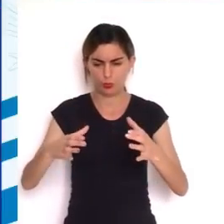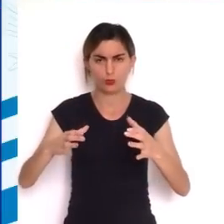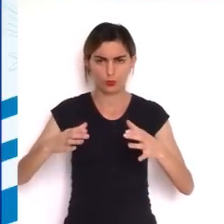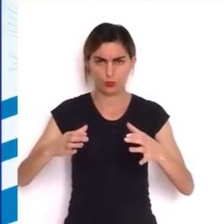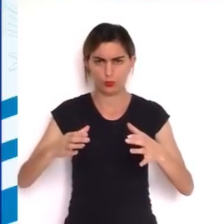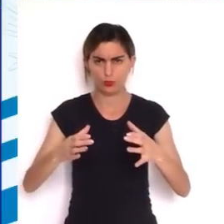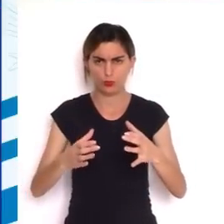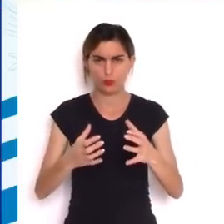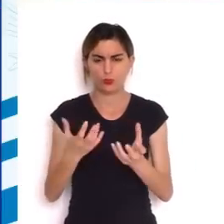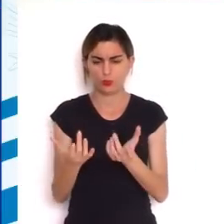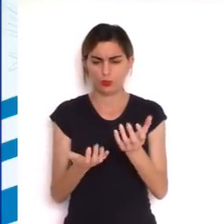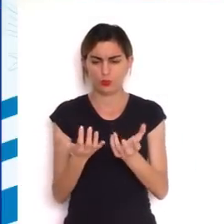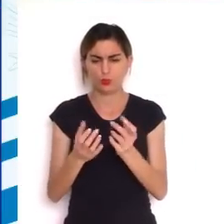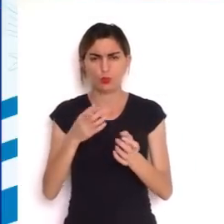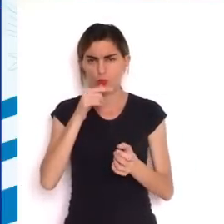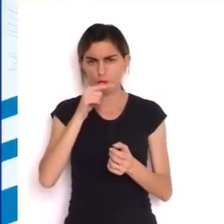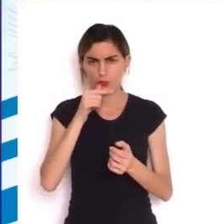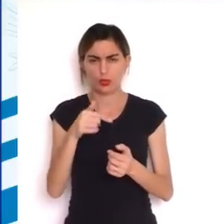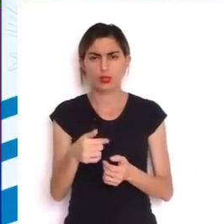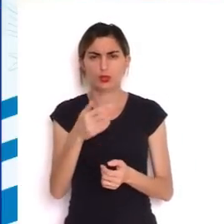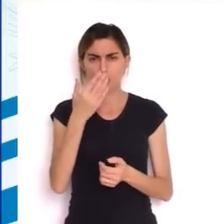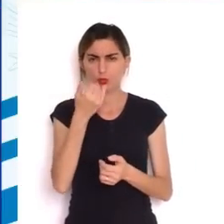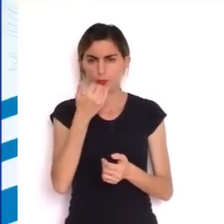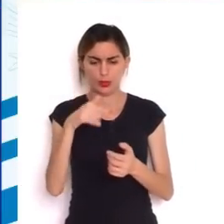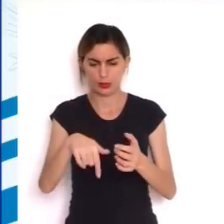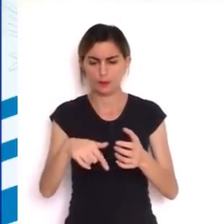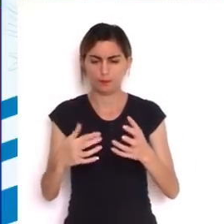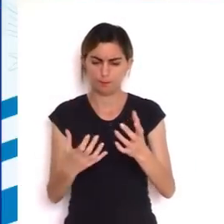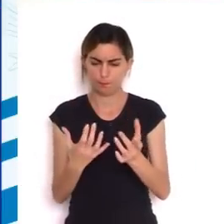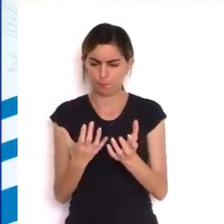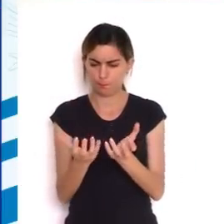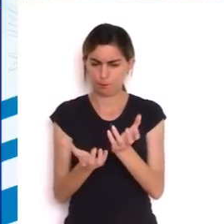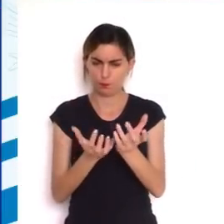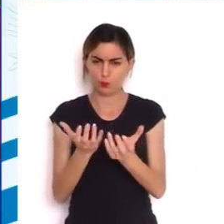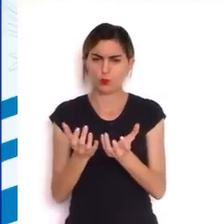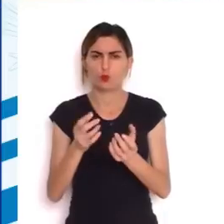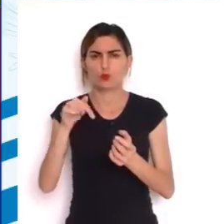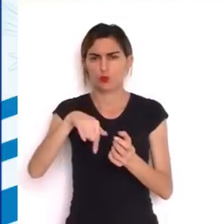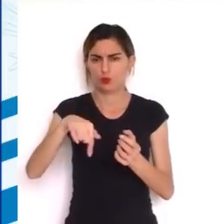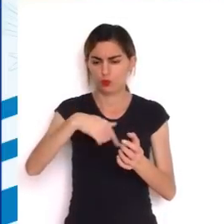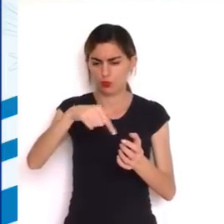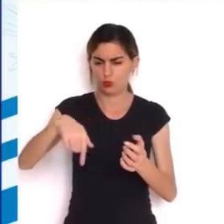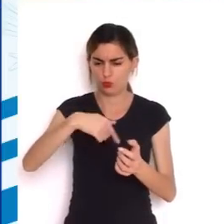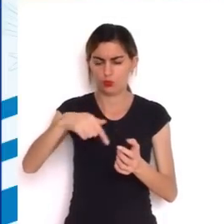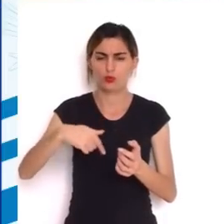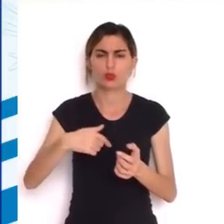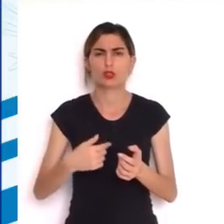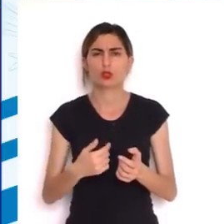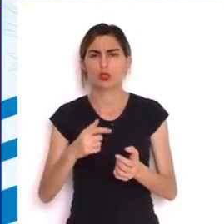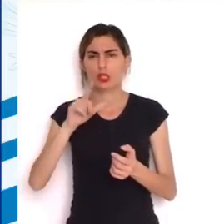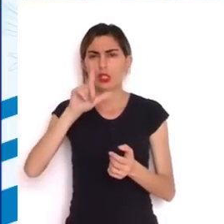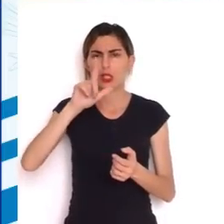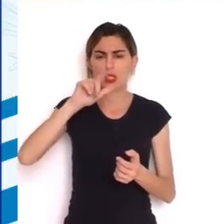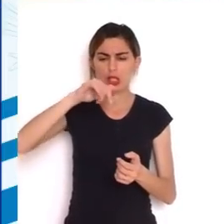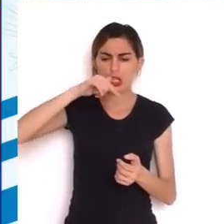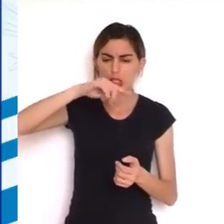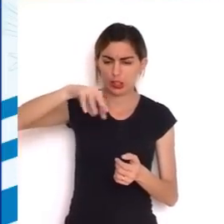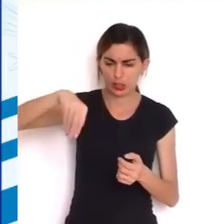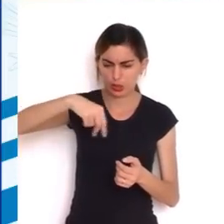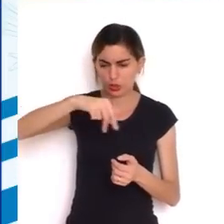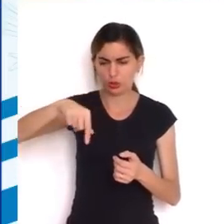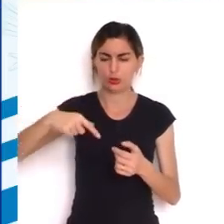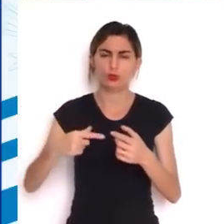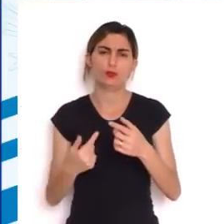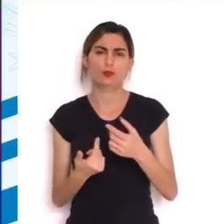né, da convecção, onde eu tenho uma panela que está sendo aquecida, que é um meio fluido, meio líquido, e